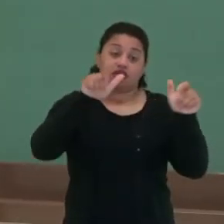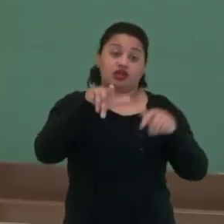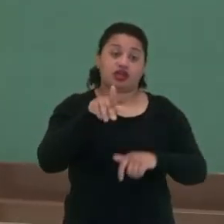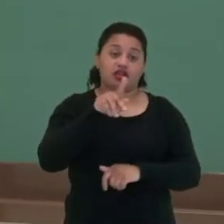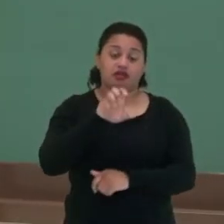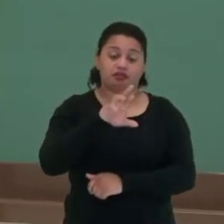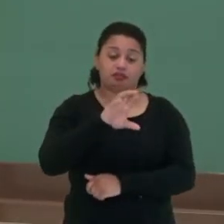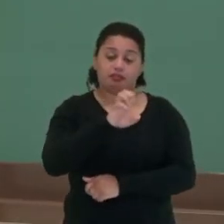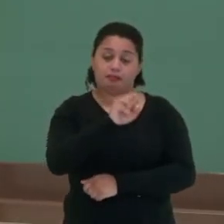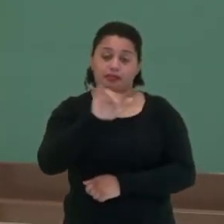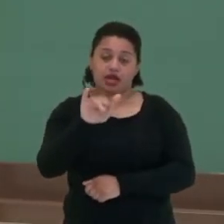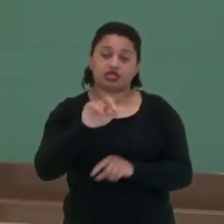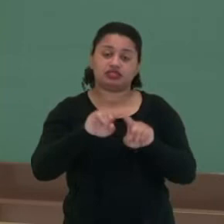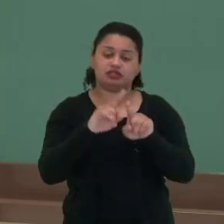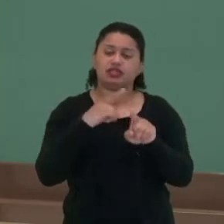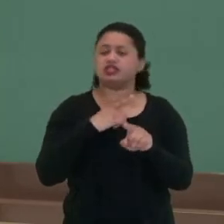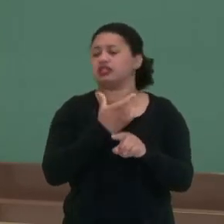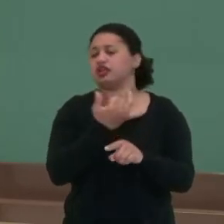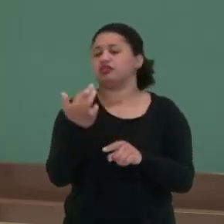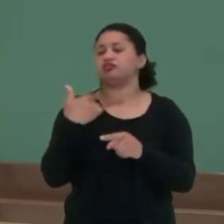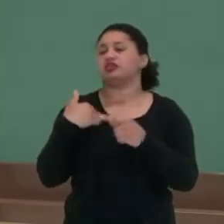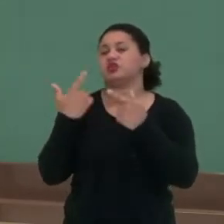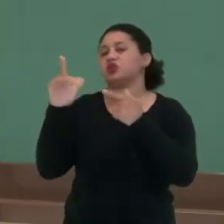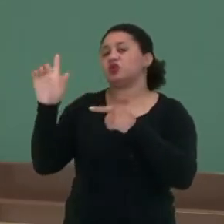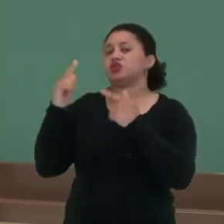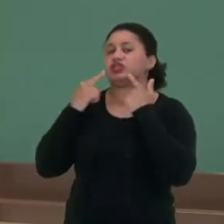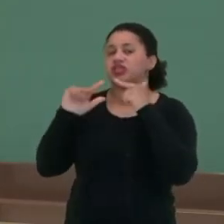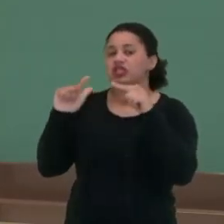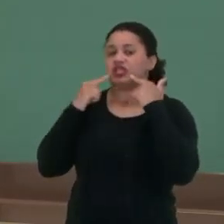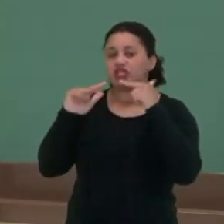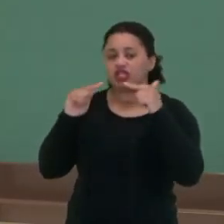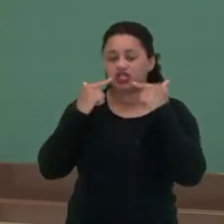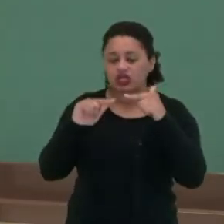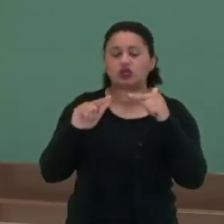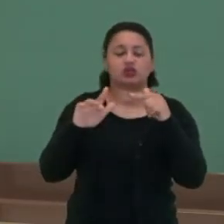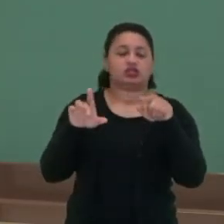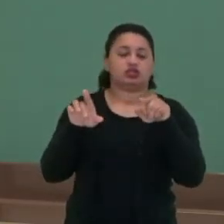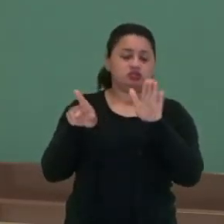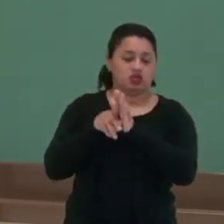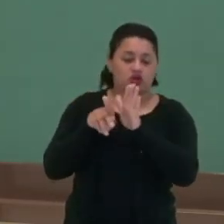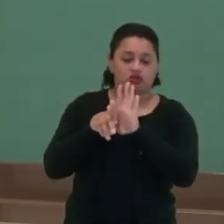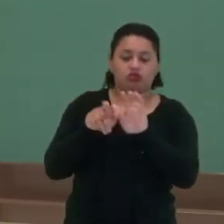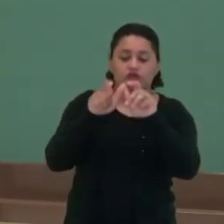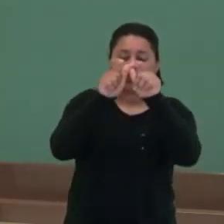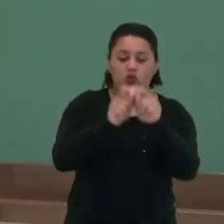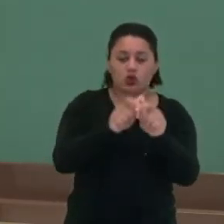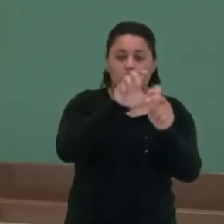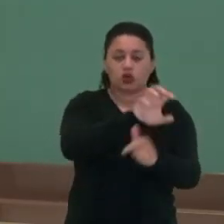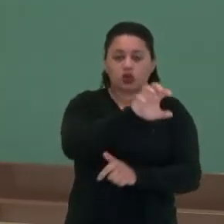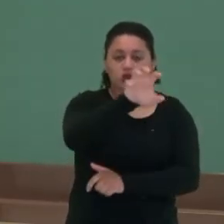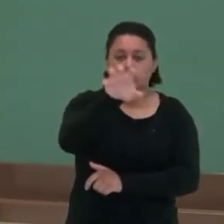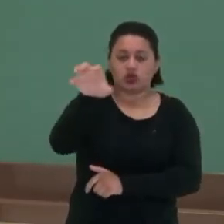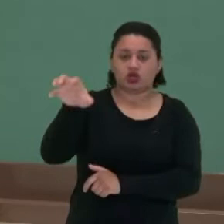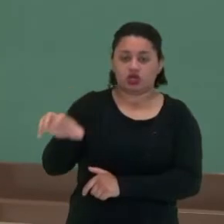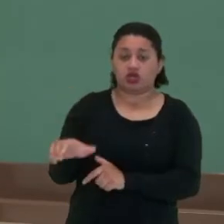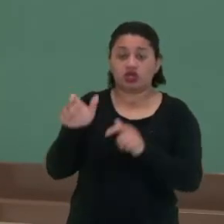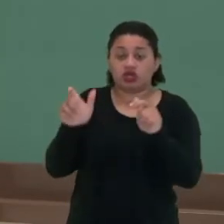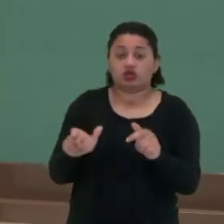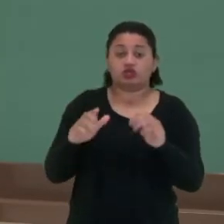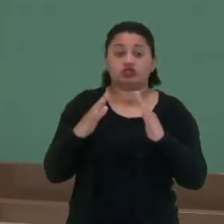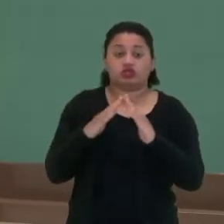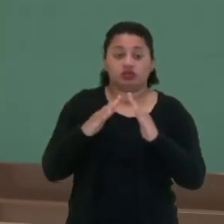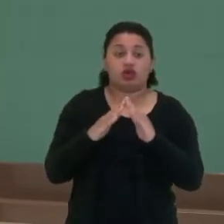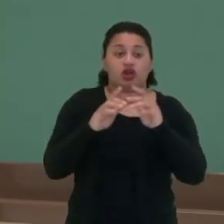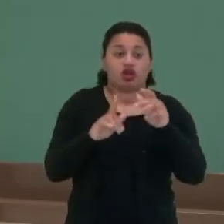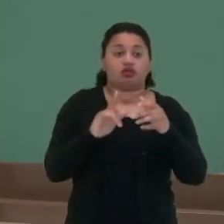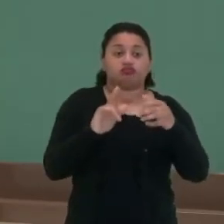eles também têm alguns dialetos, alguns idiomas locais ali, tem línguas próprias, e aonde que eles vivem? Ou em grandes